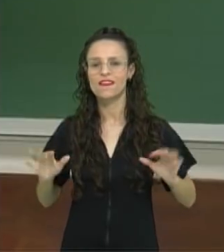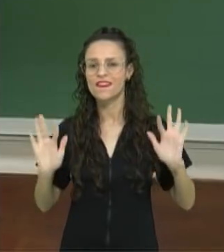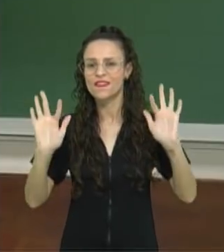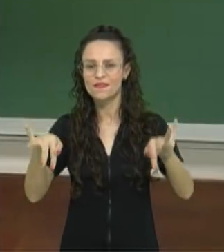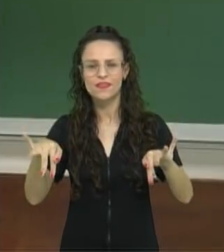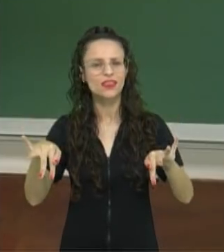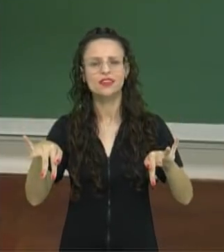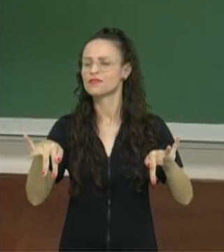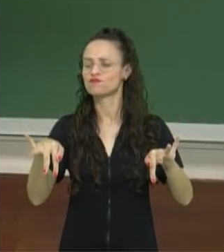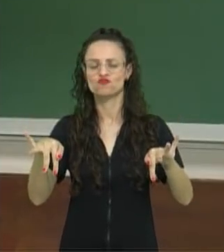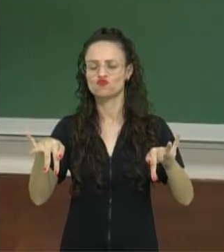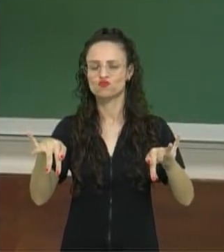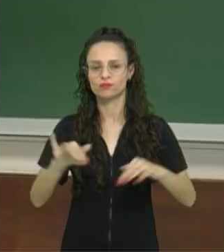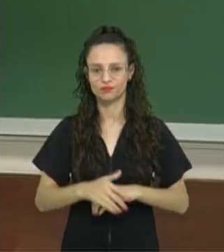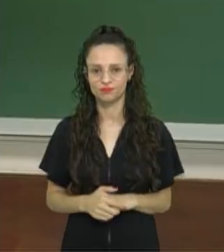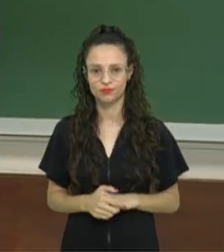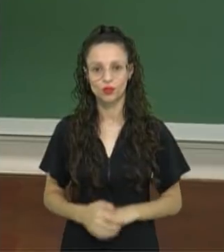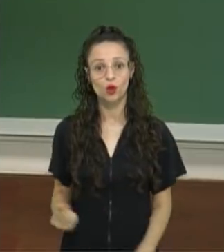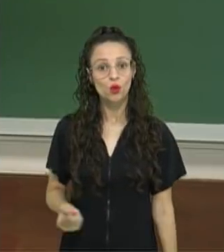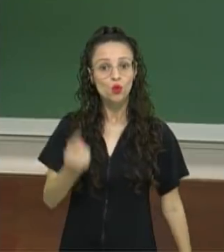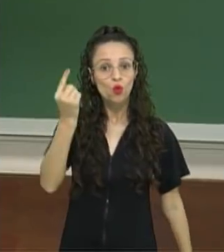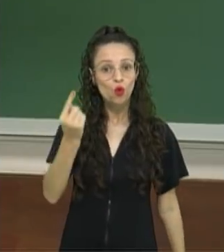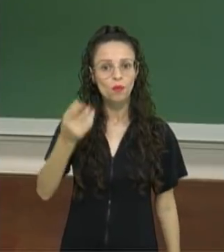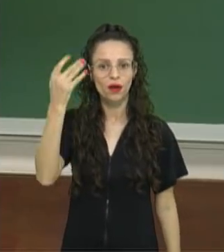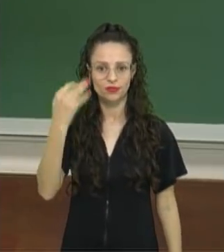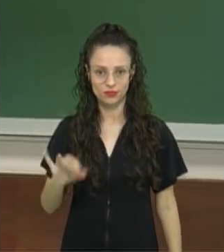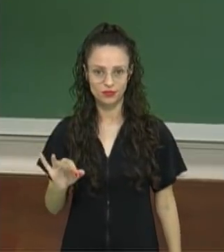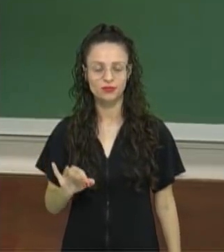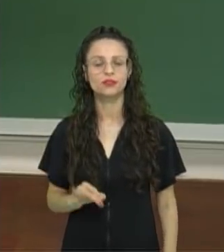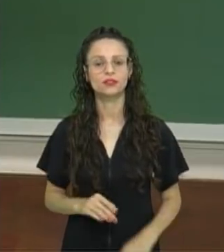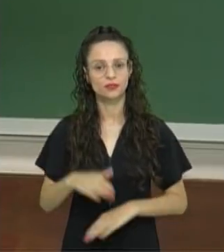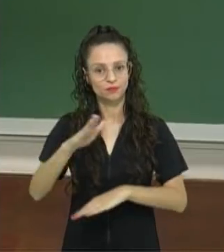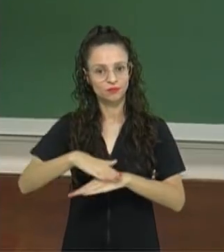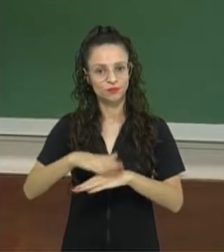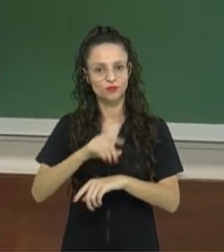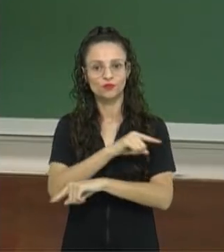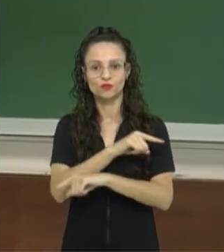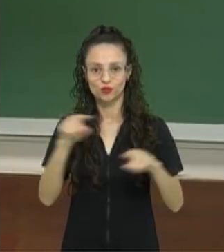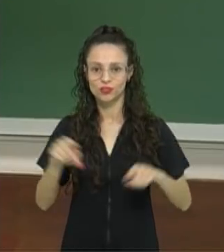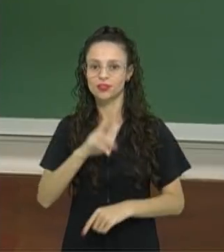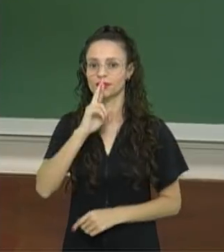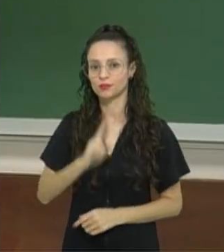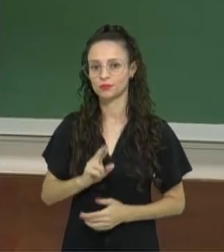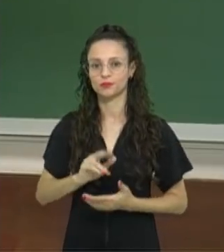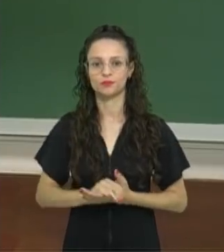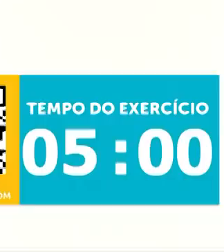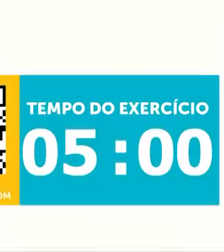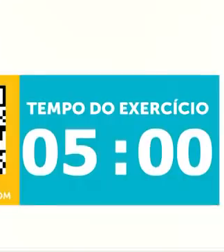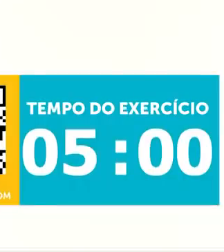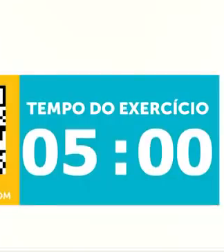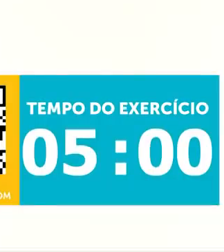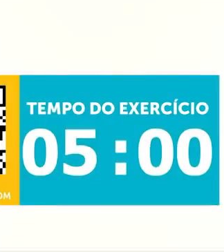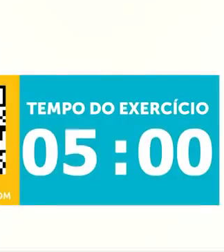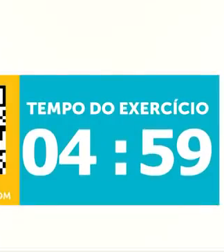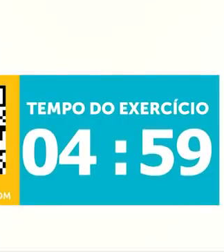inesgotáveis. Então, tem apenas uma alternativa correta. E agora a atividade é com vocês.